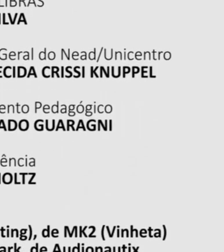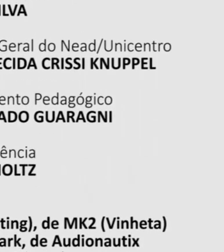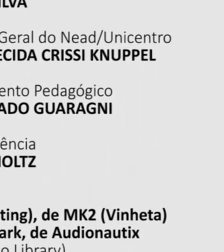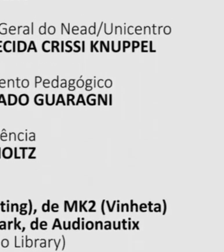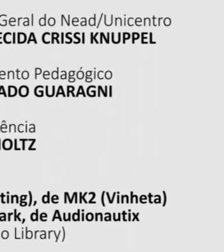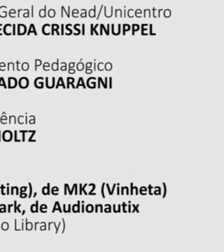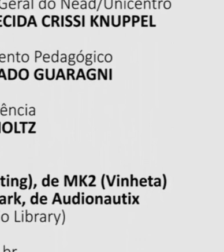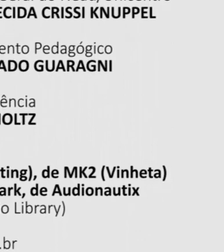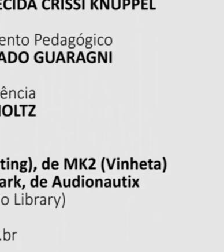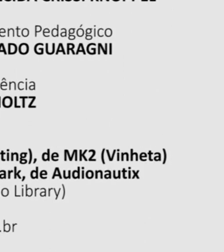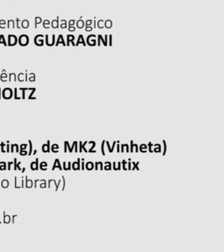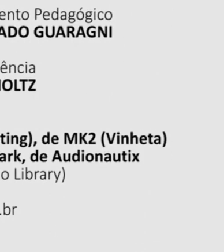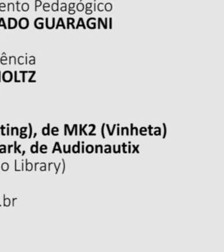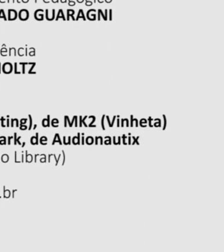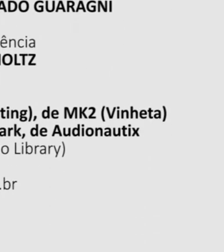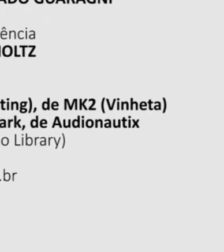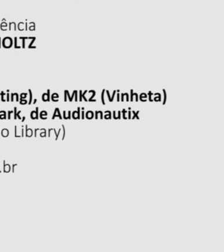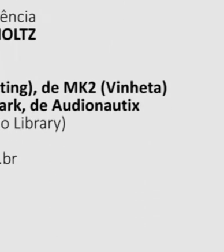Música